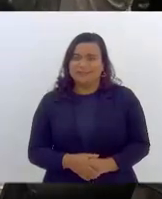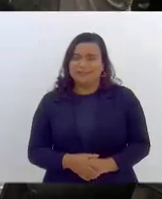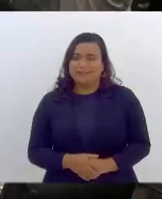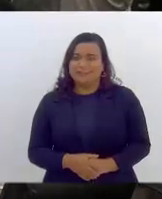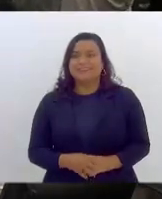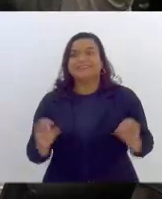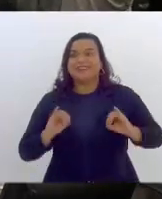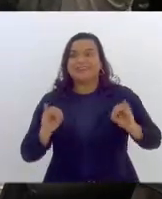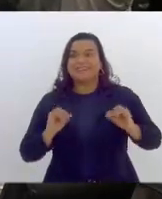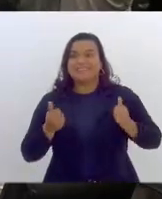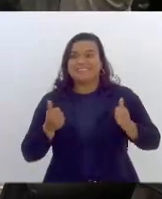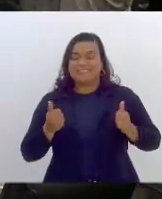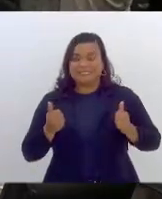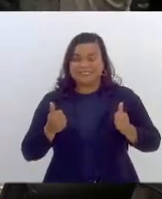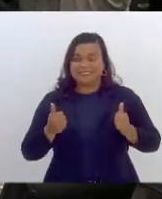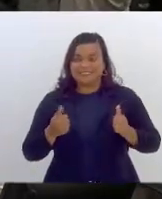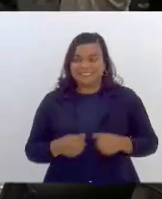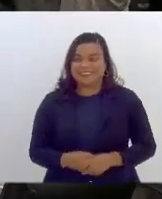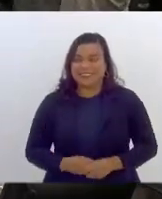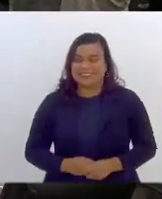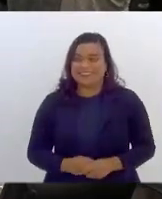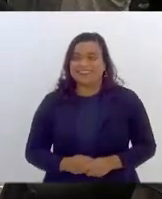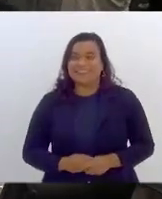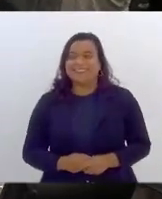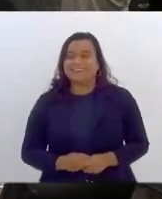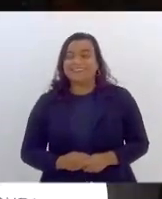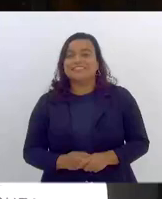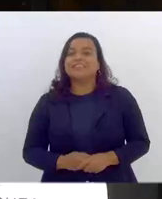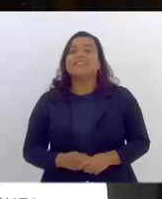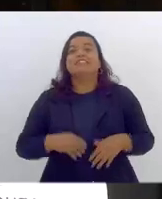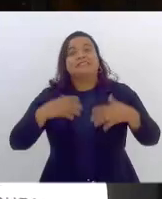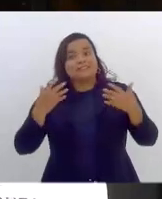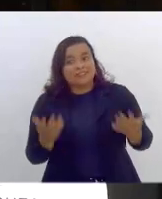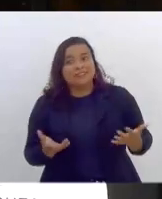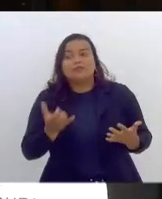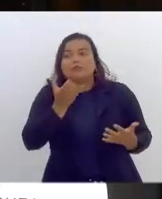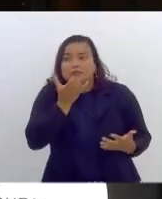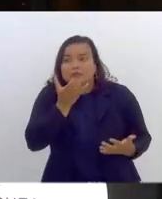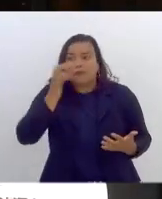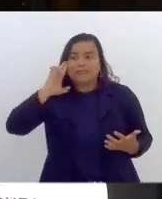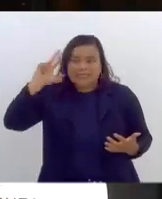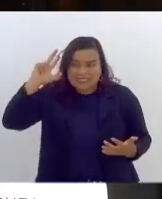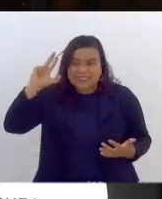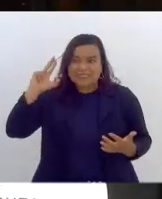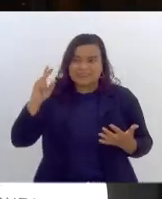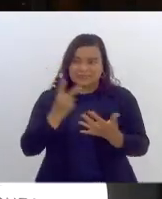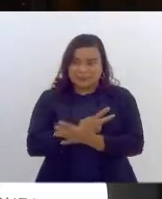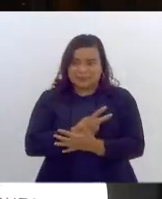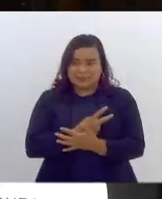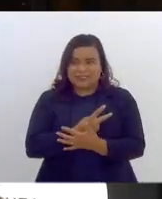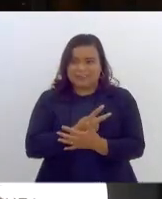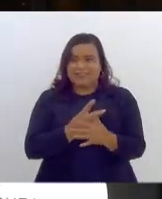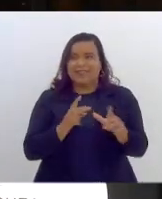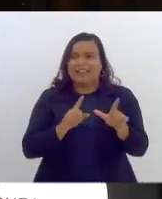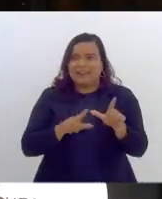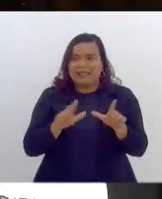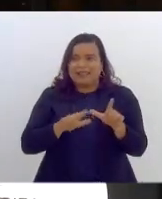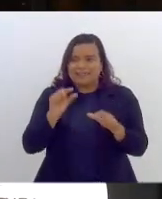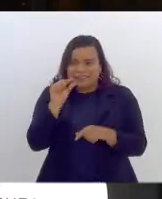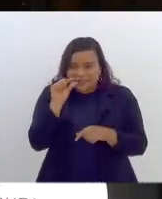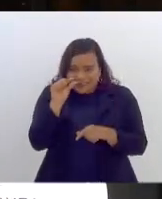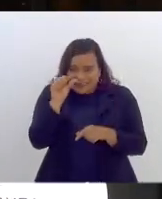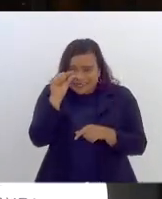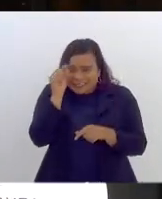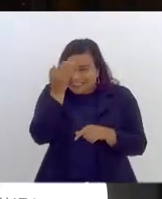Oi, oi, oi. Bom, gente, desculpe, pulei aqui para dar uma letrinha dessa, fica difícil para mim,